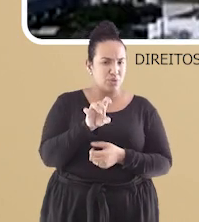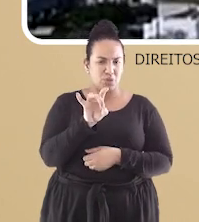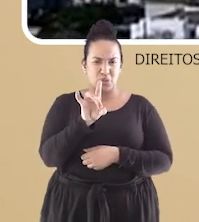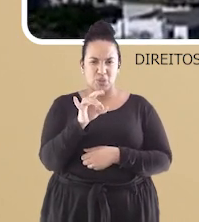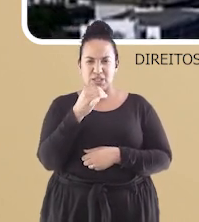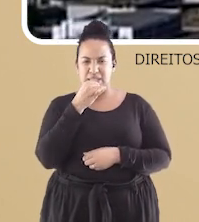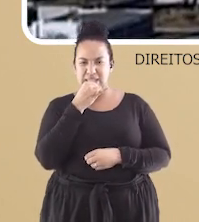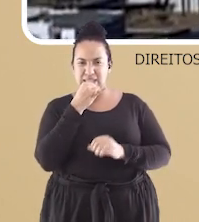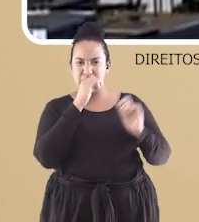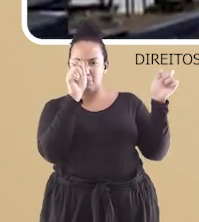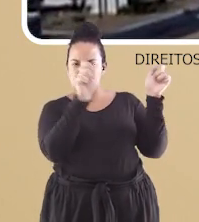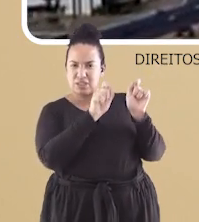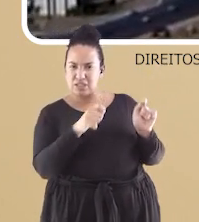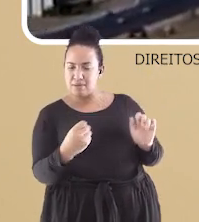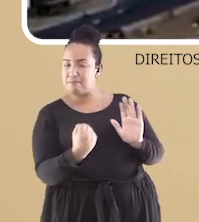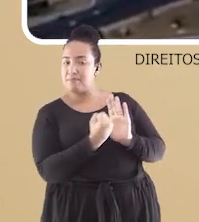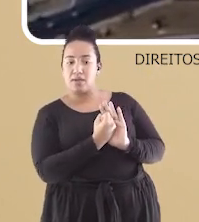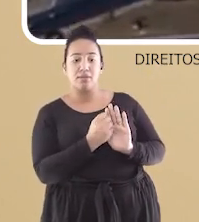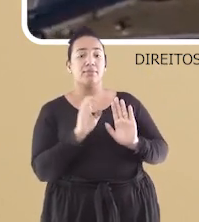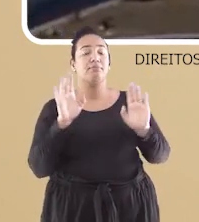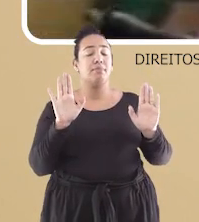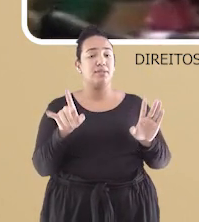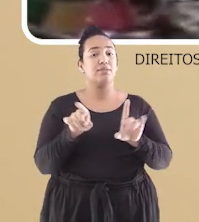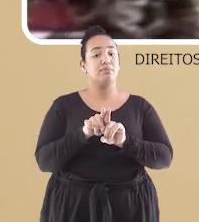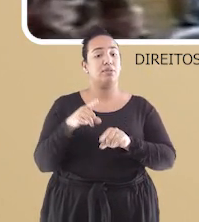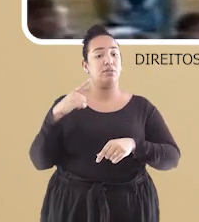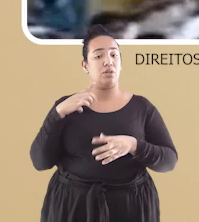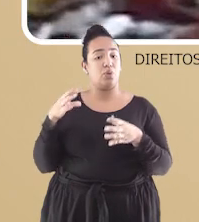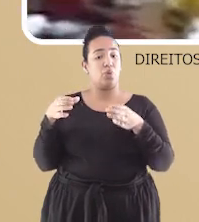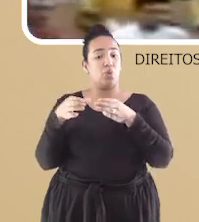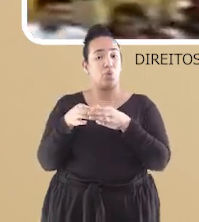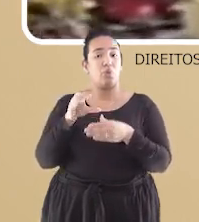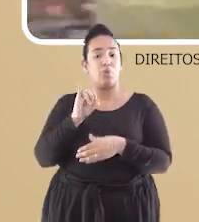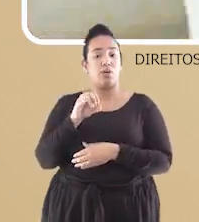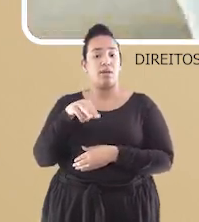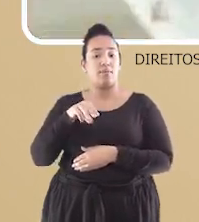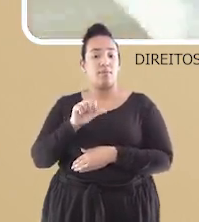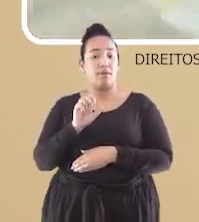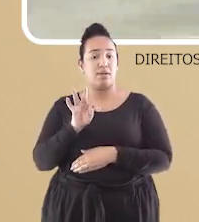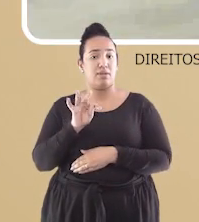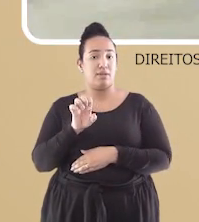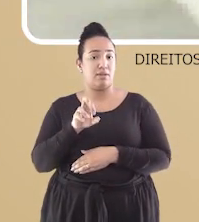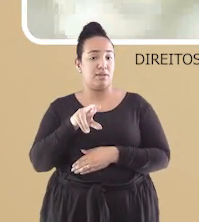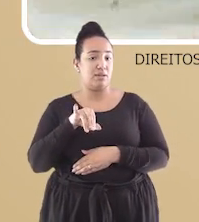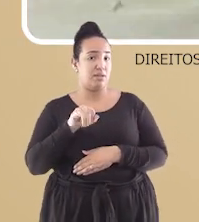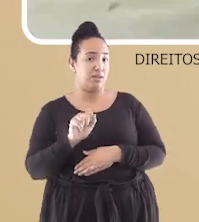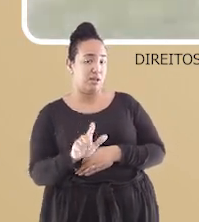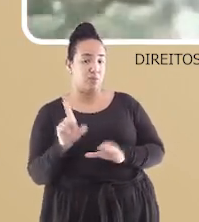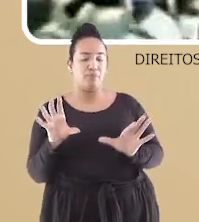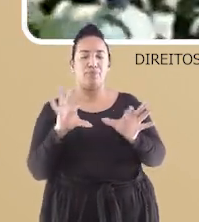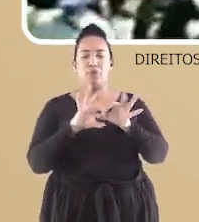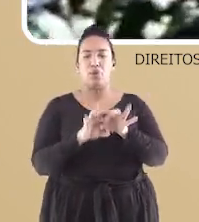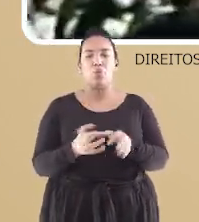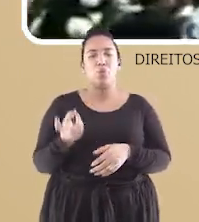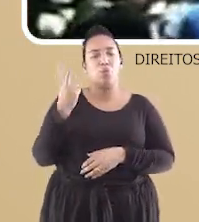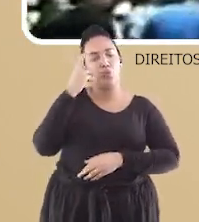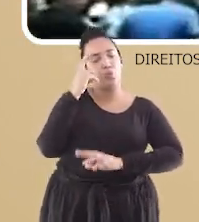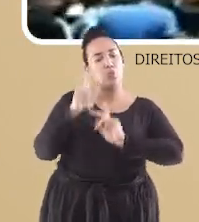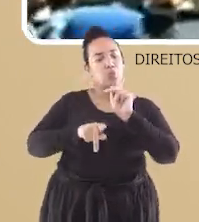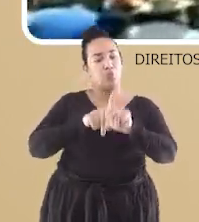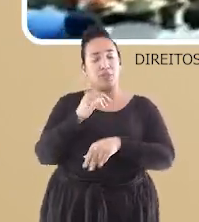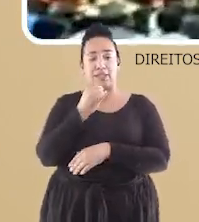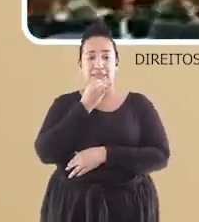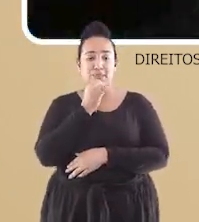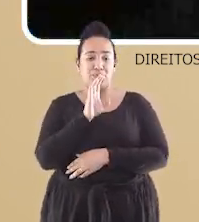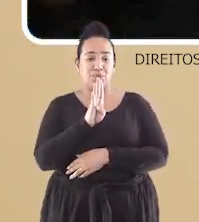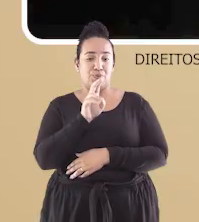feita de monumentos. Existe também um conjunto de bens chamados imateriais, ligados à cultura de um povo como o